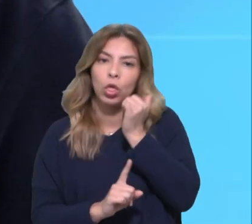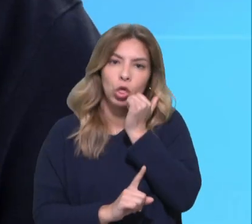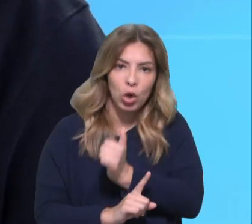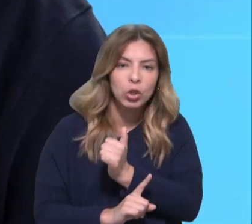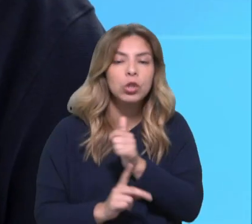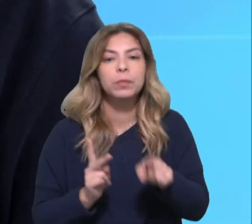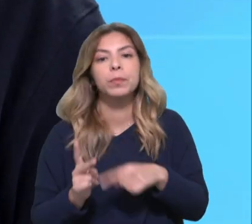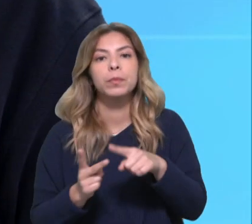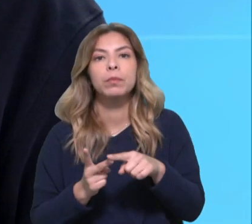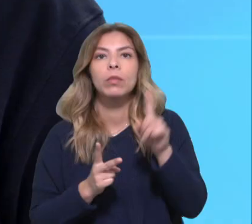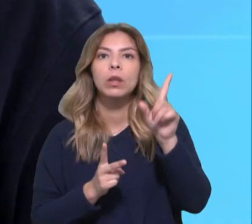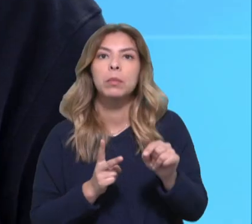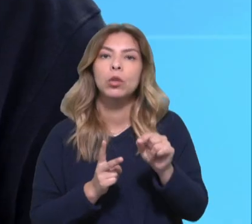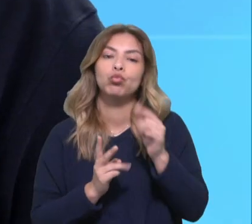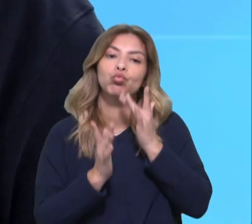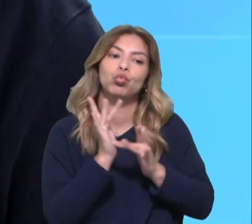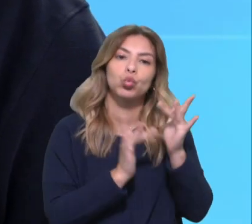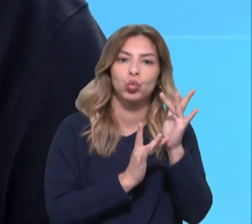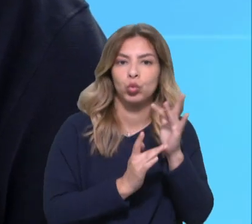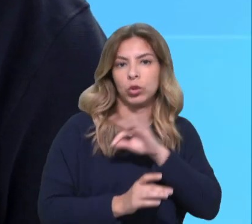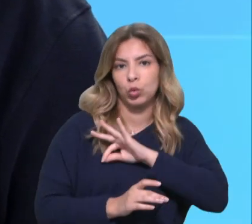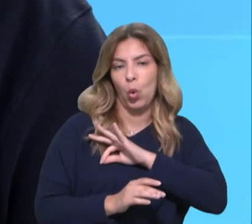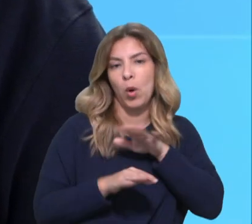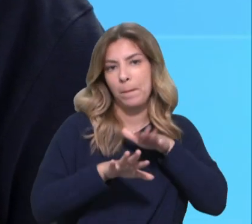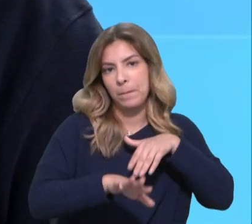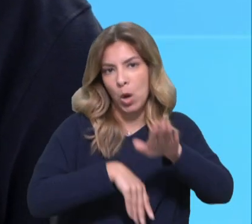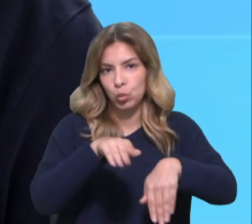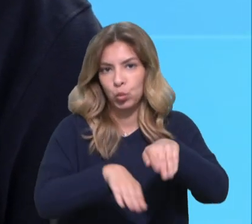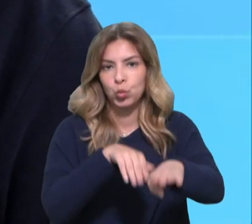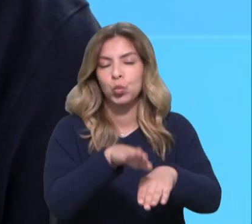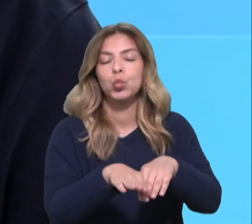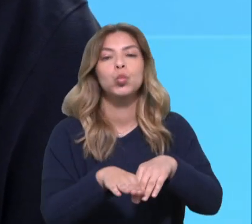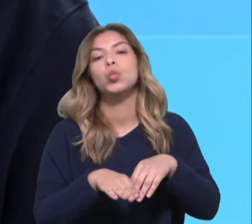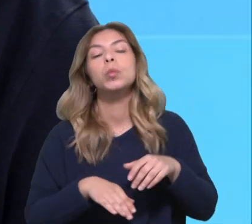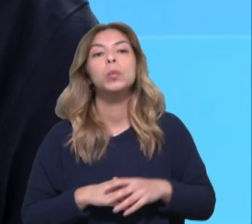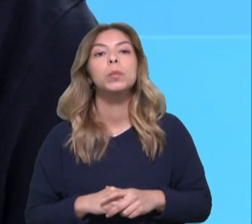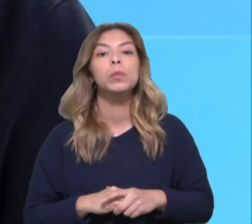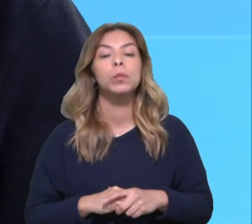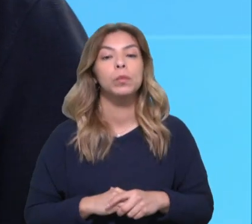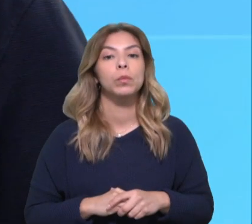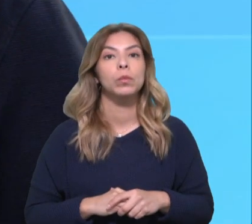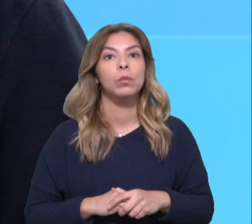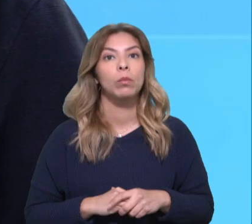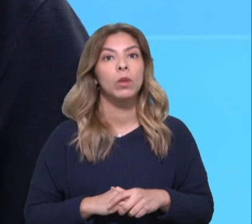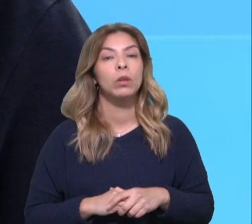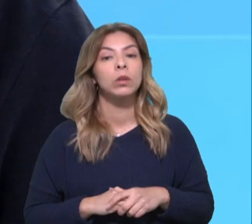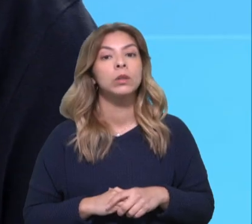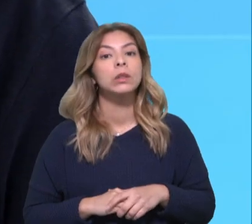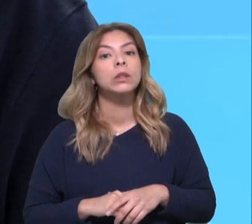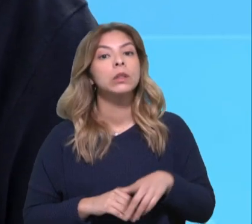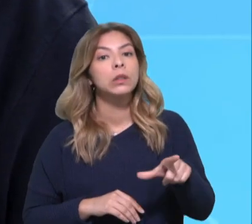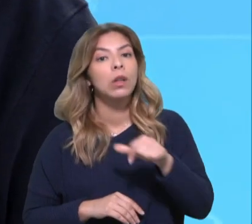o Senhor Jesus dos Passos, nesse encontro. Portanto, na procissão dos Passos nós